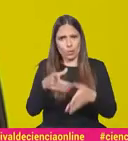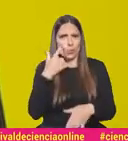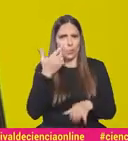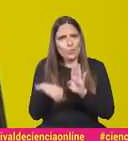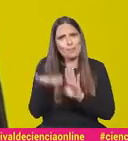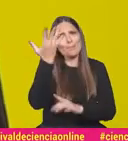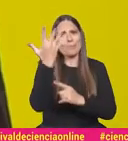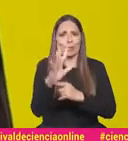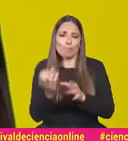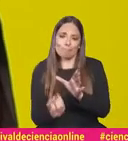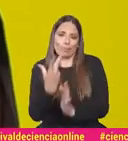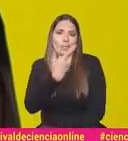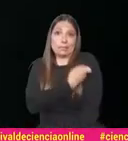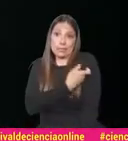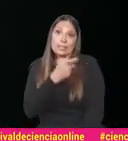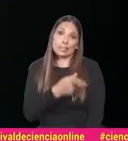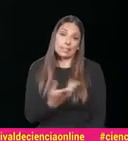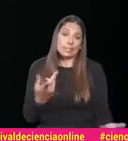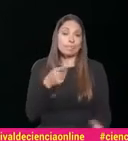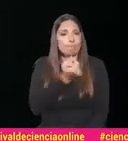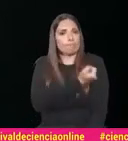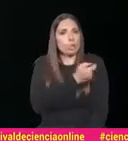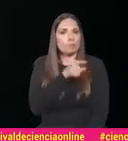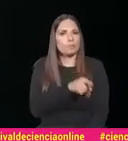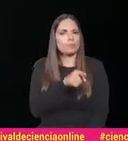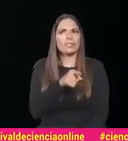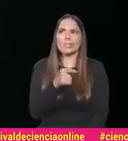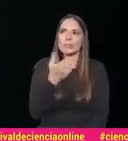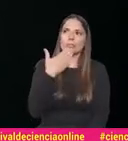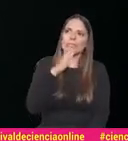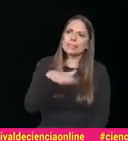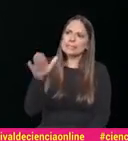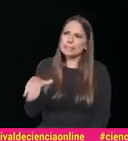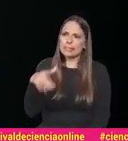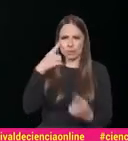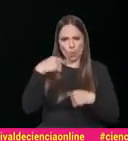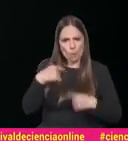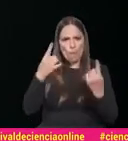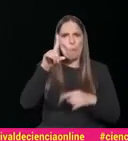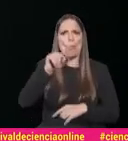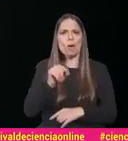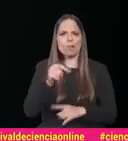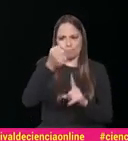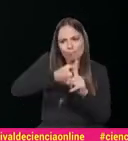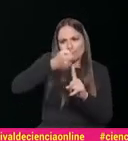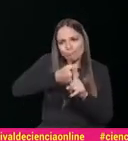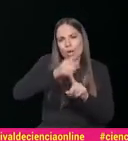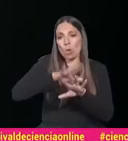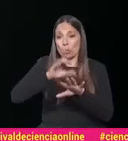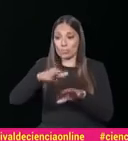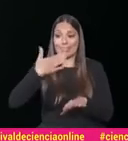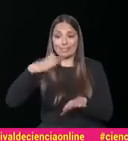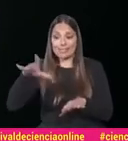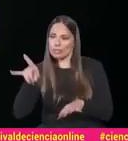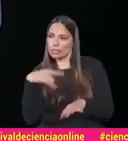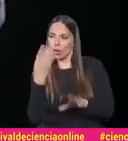para desenvolver vacinas. E esta resiliência que a ciência nos dá mostra também que é só com ciência que